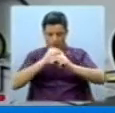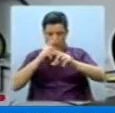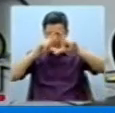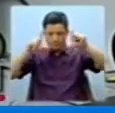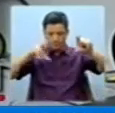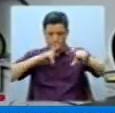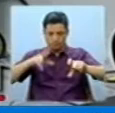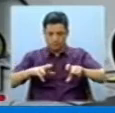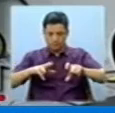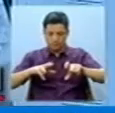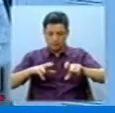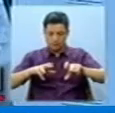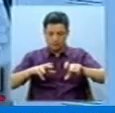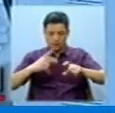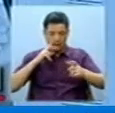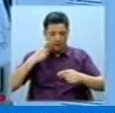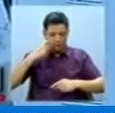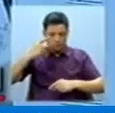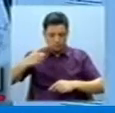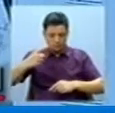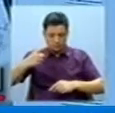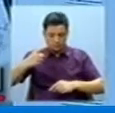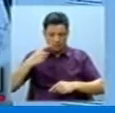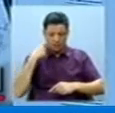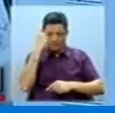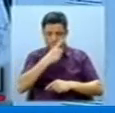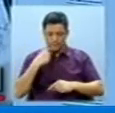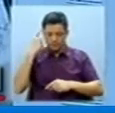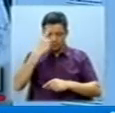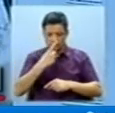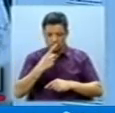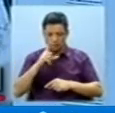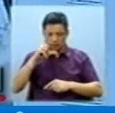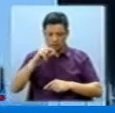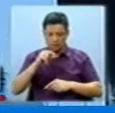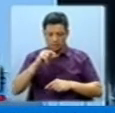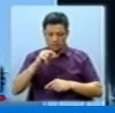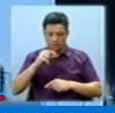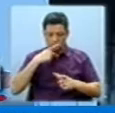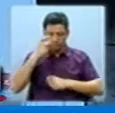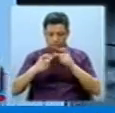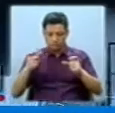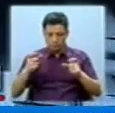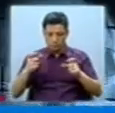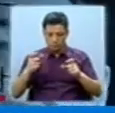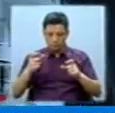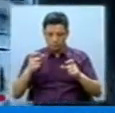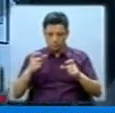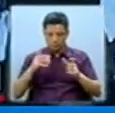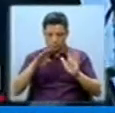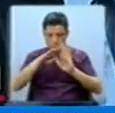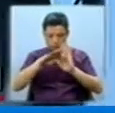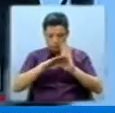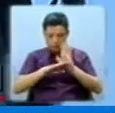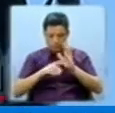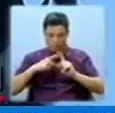portuguesa Healthy Road, especializada em biometria facial, em detectar sinais fisiológicos das pessoas. A aplicação pode ser